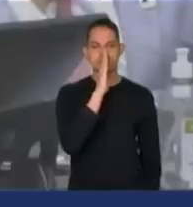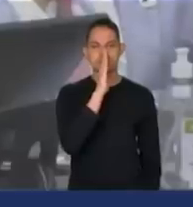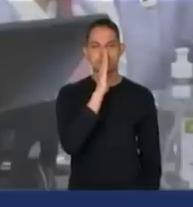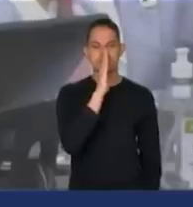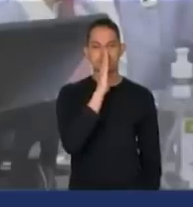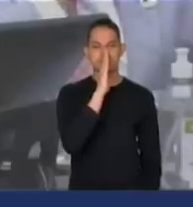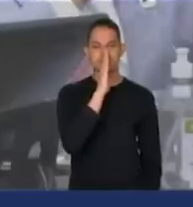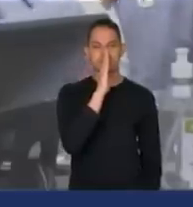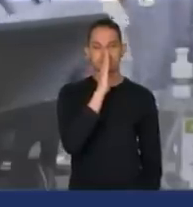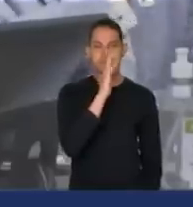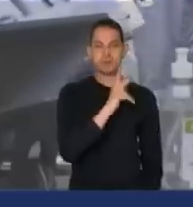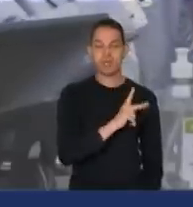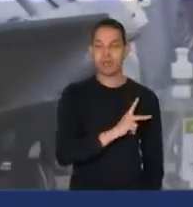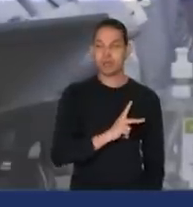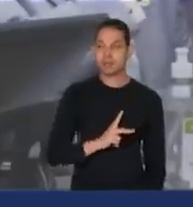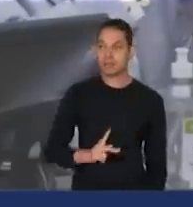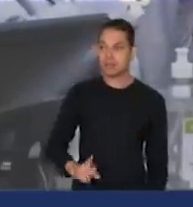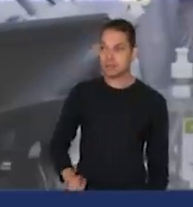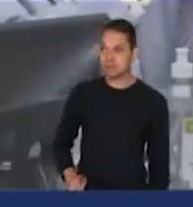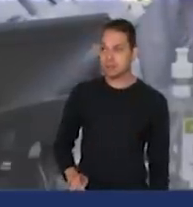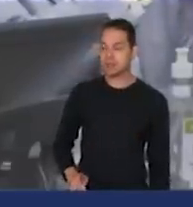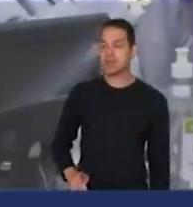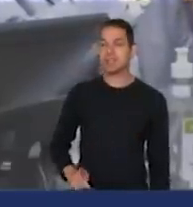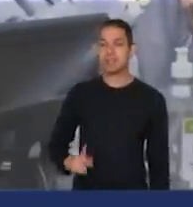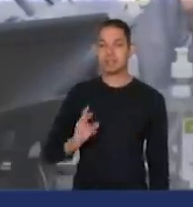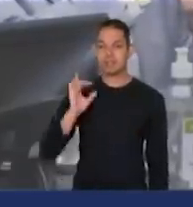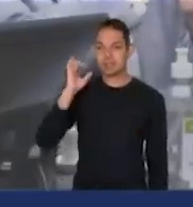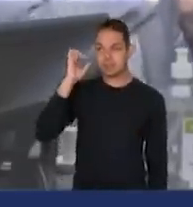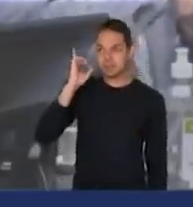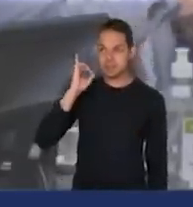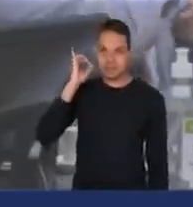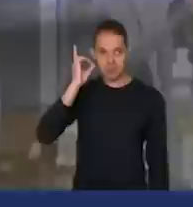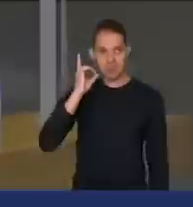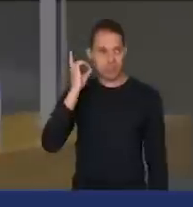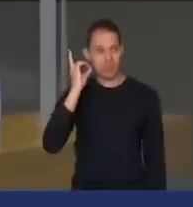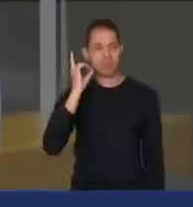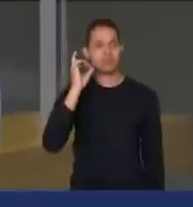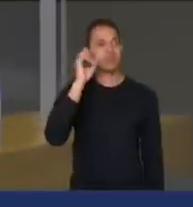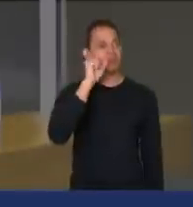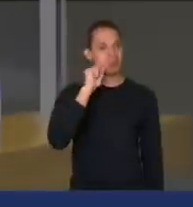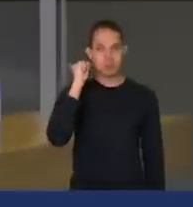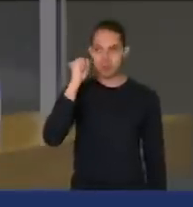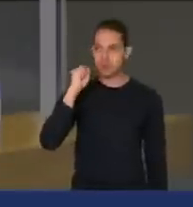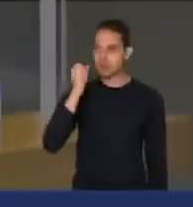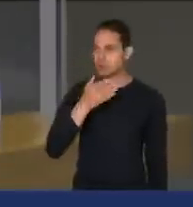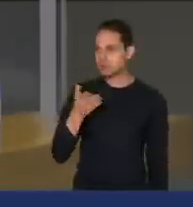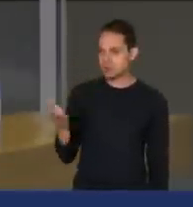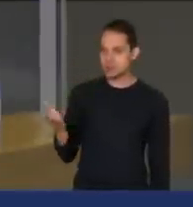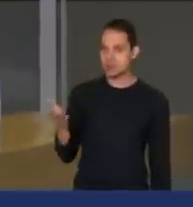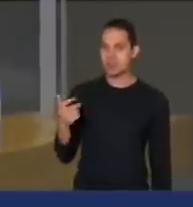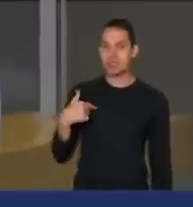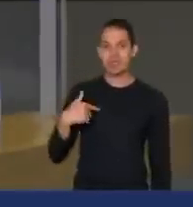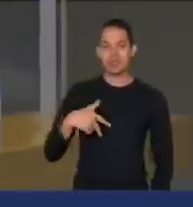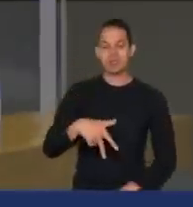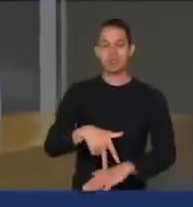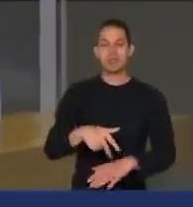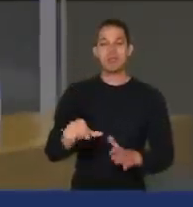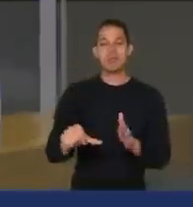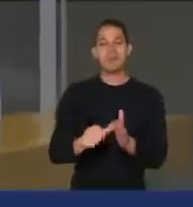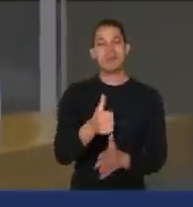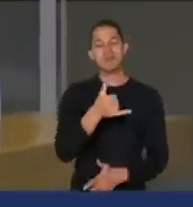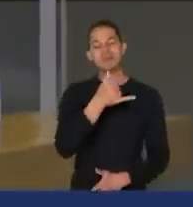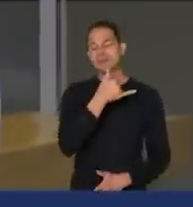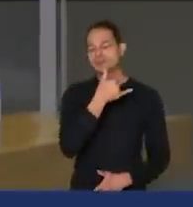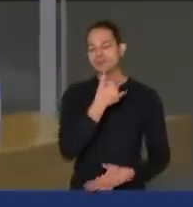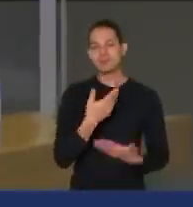Senhor presidente, senhores deputados, senhores senadores, uso a palavra aqui hoje primeiro para lamentar que